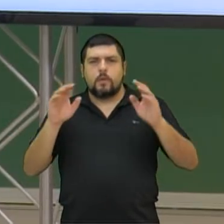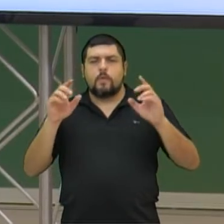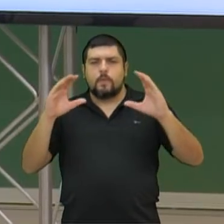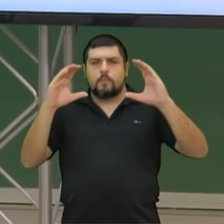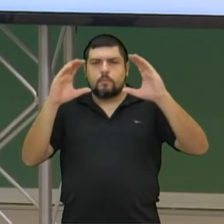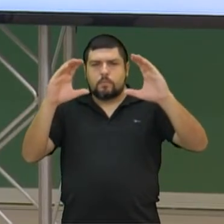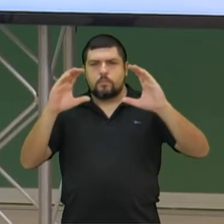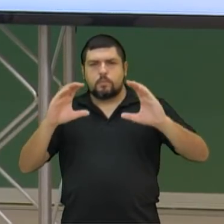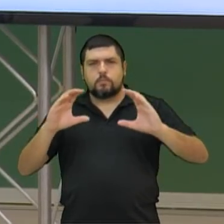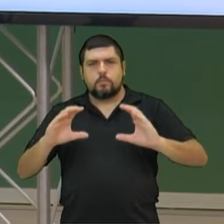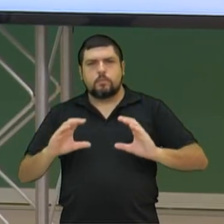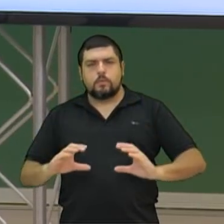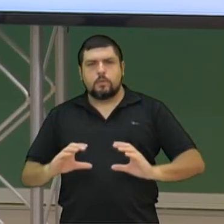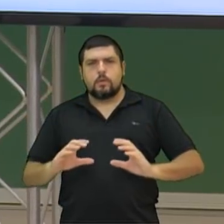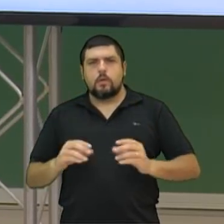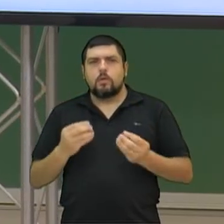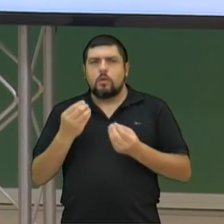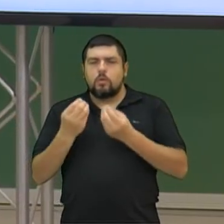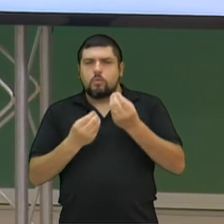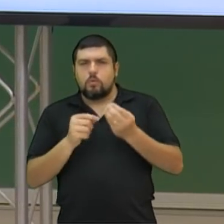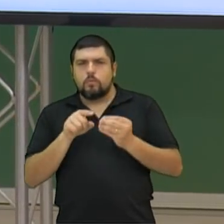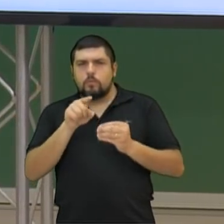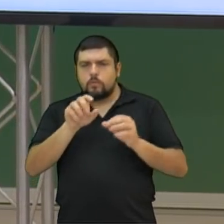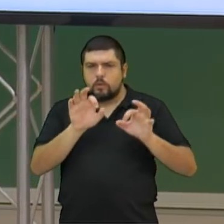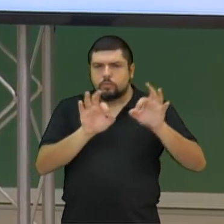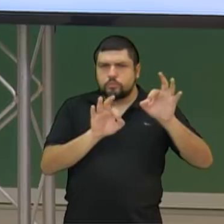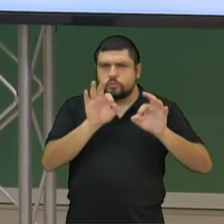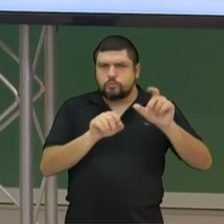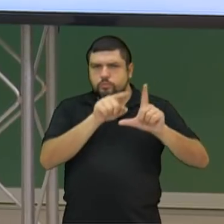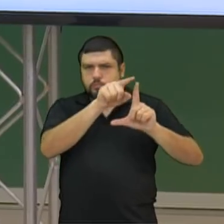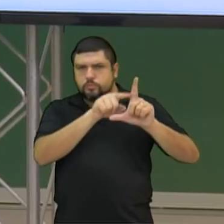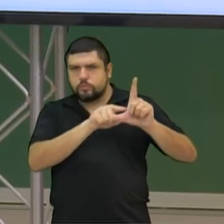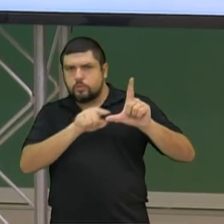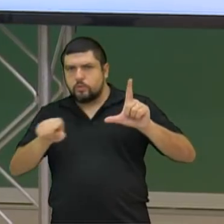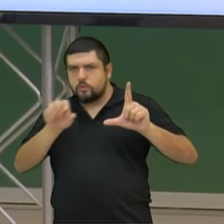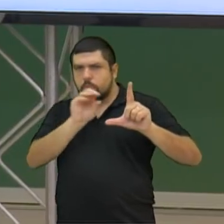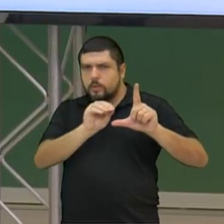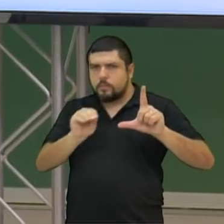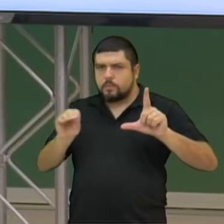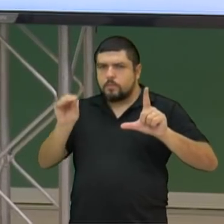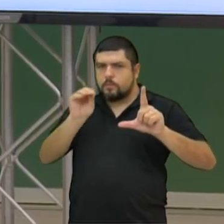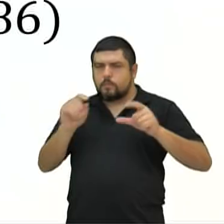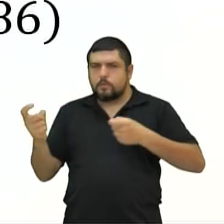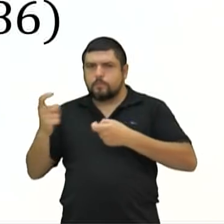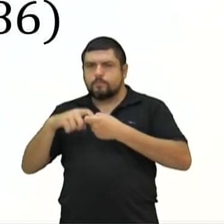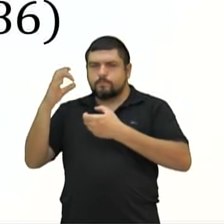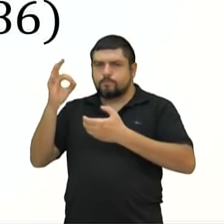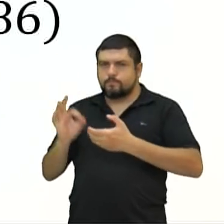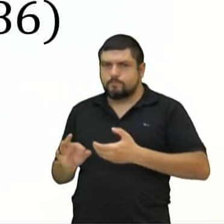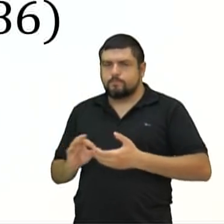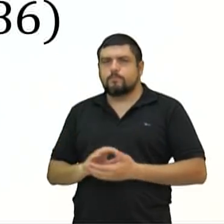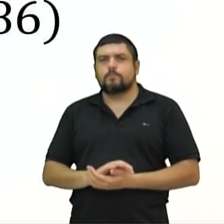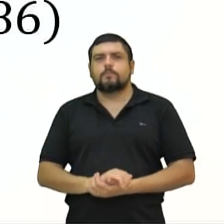ordenados, então eu vou deixar um tempinho para vocês marcarem esses pares no plano cartesiano. Já volto.